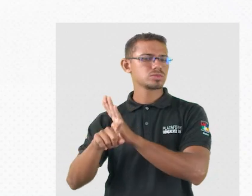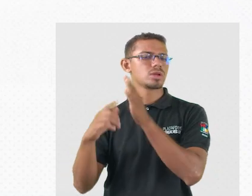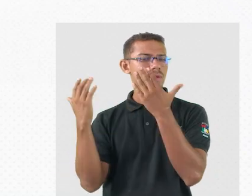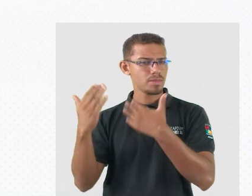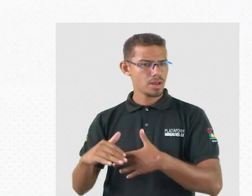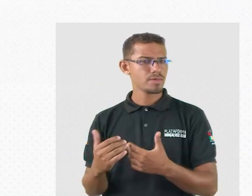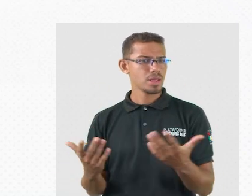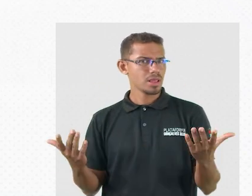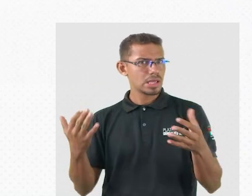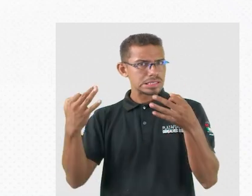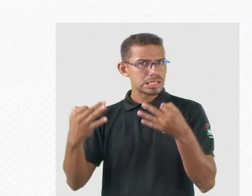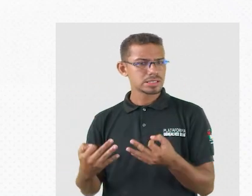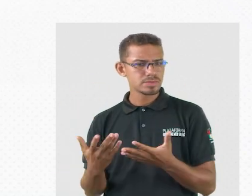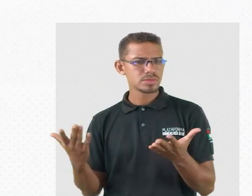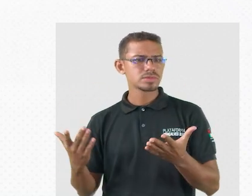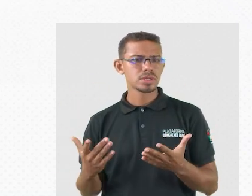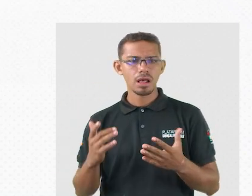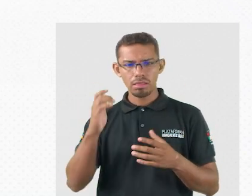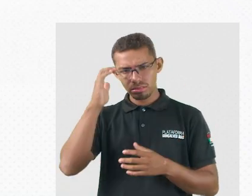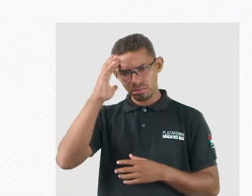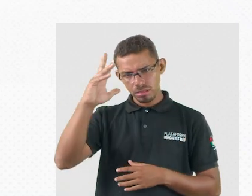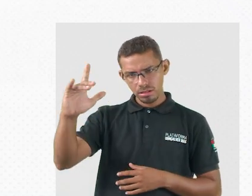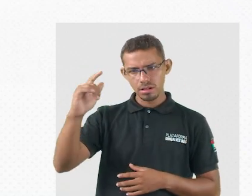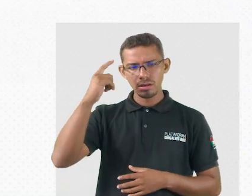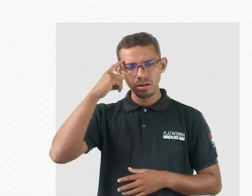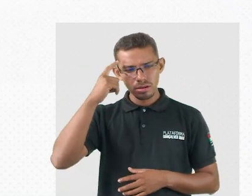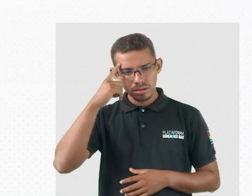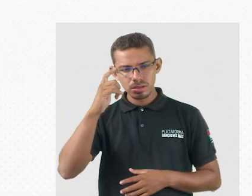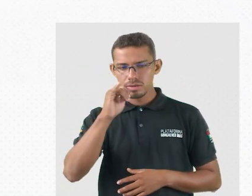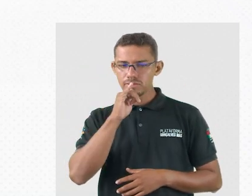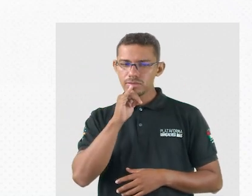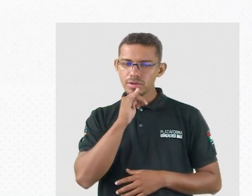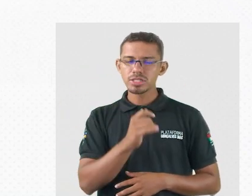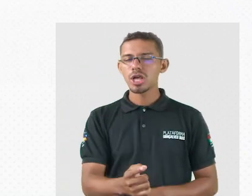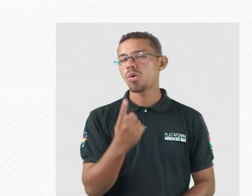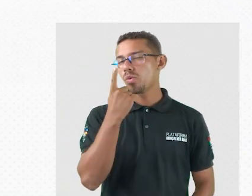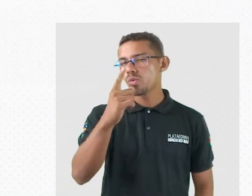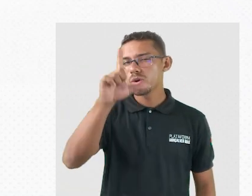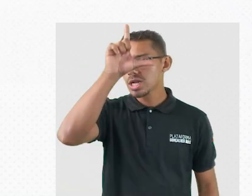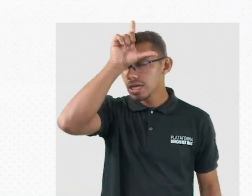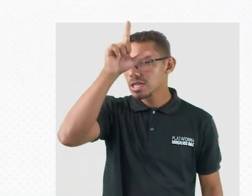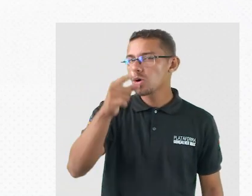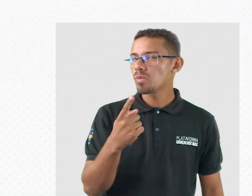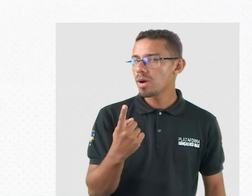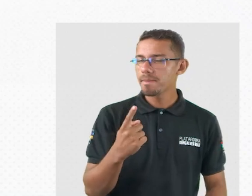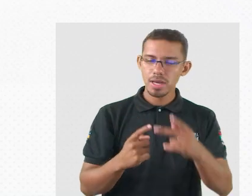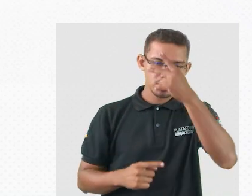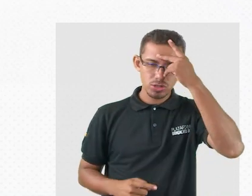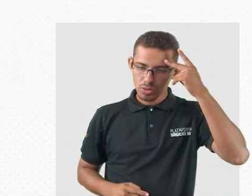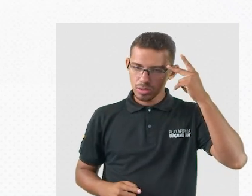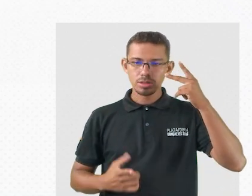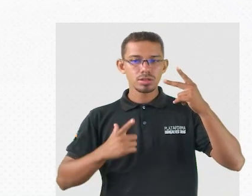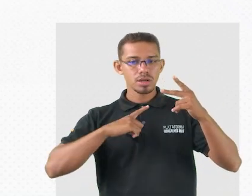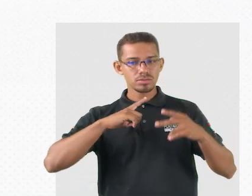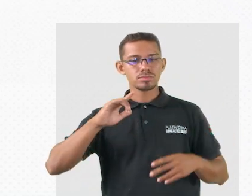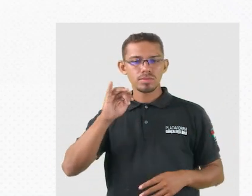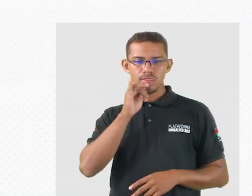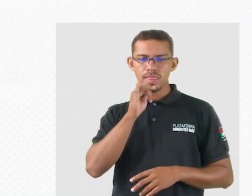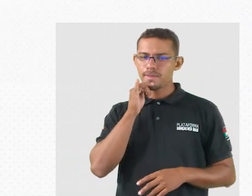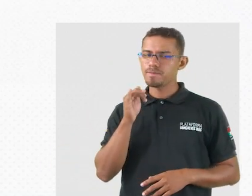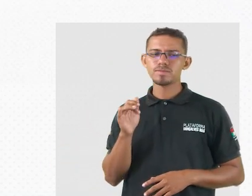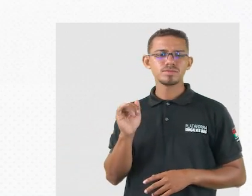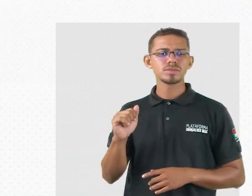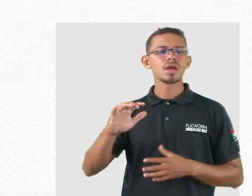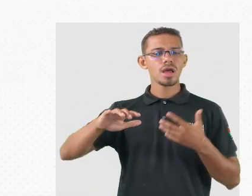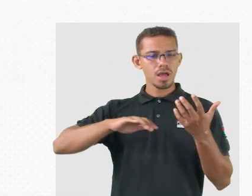que abordavam exatamente isso. E a nossa cabeça sempre é pautada, claro, não, só tem um líder, só tem uma pessoa, né? Há uma insurreição,